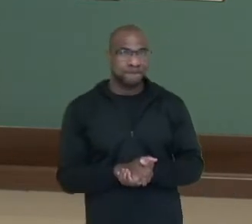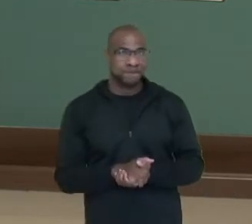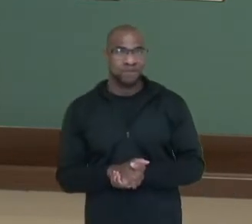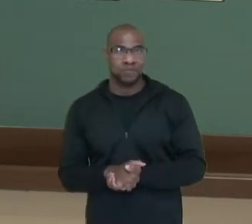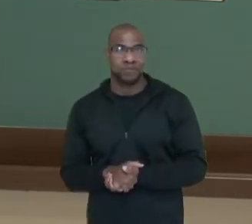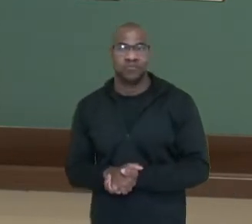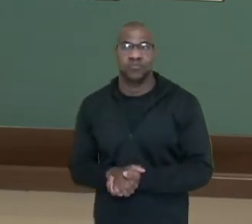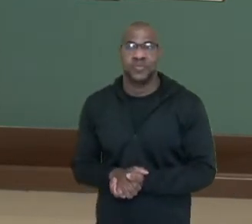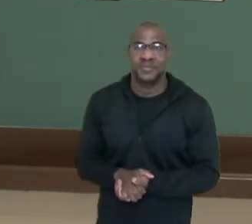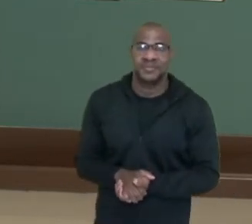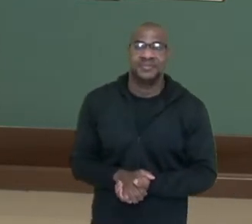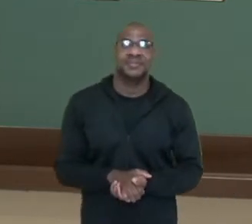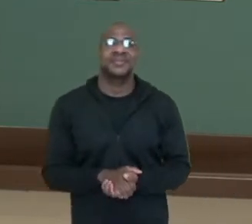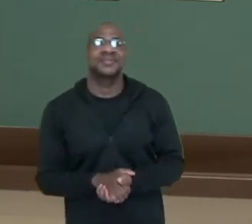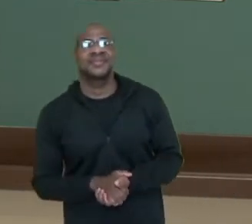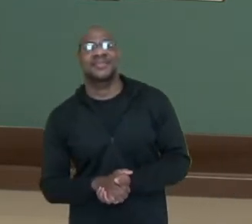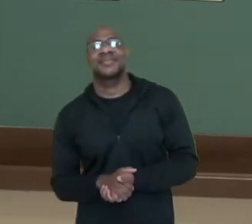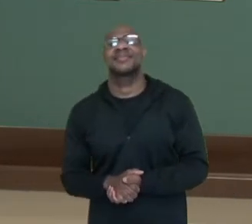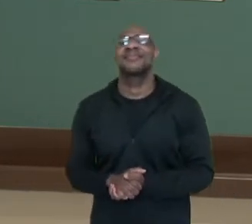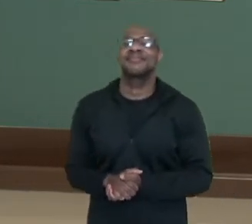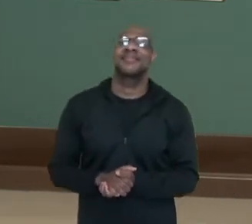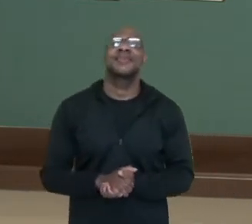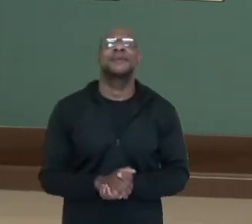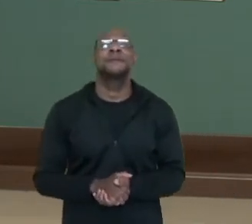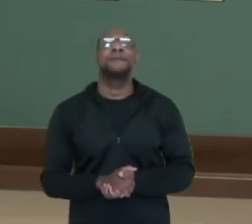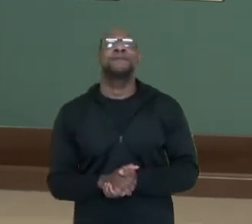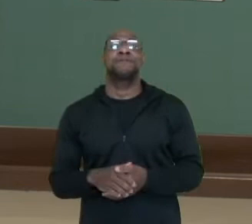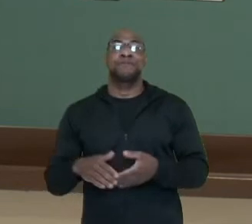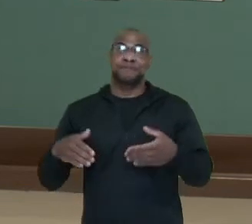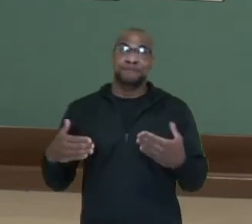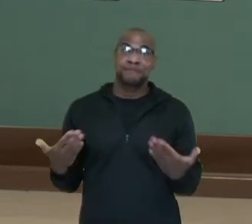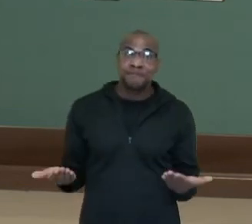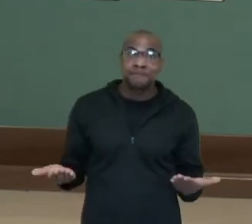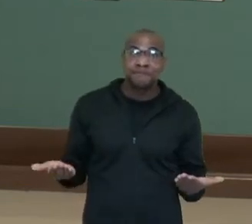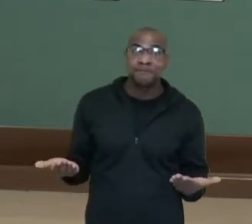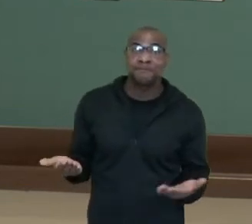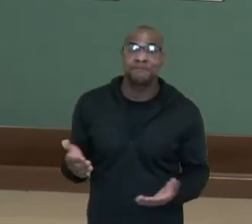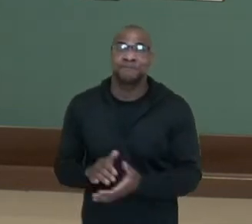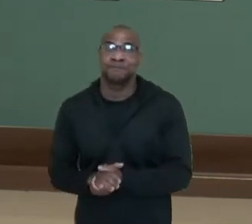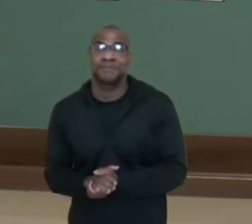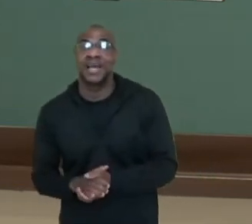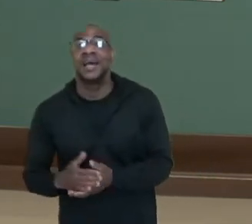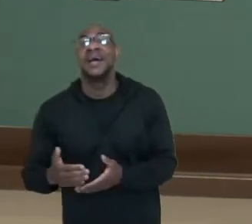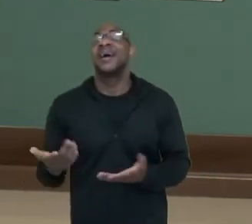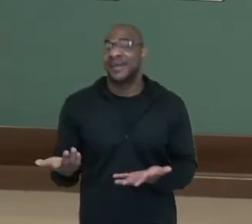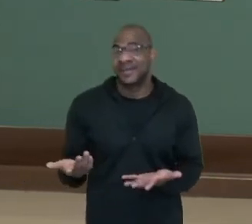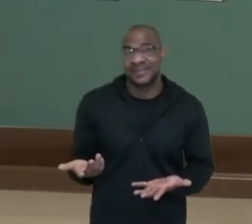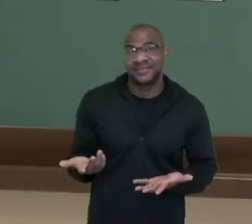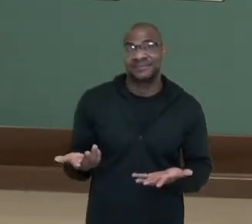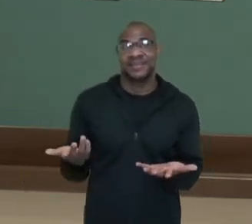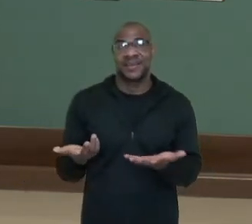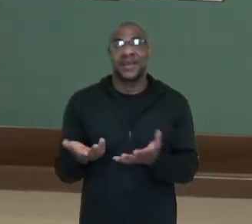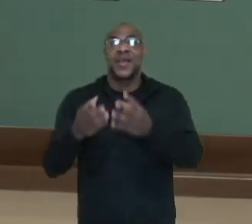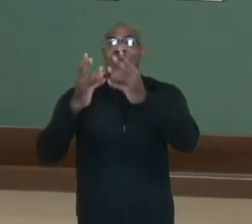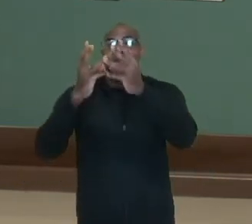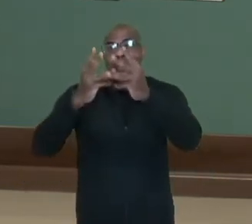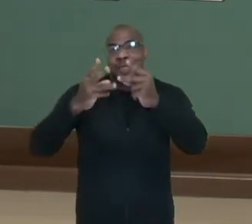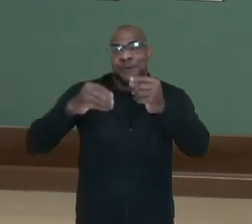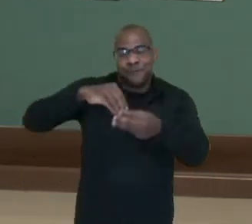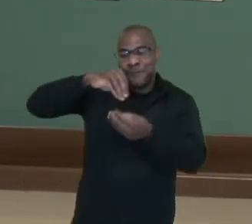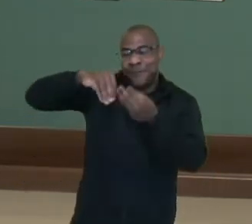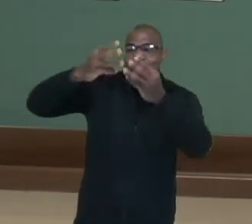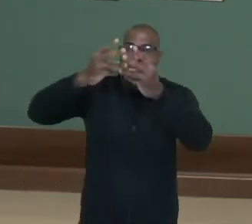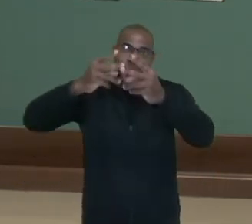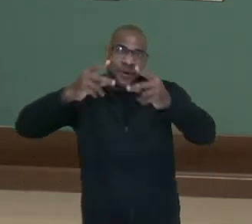vamos dizer assim, desses patrimônios, né, que são culturais. Por ser, gente, um solvente, agora já estamos falando de